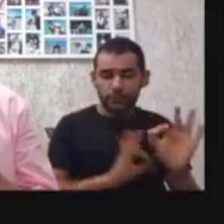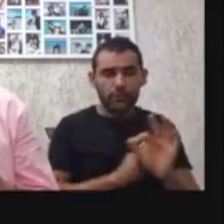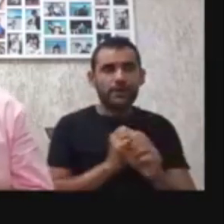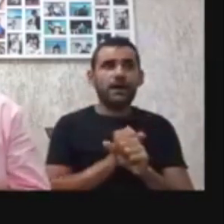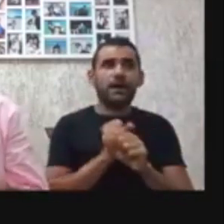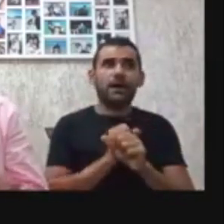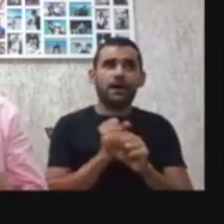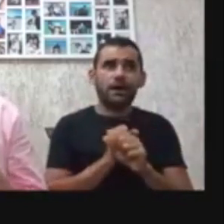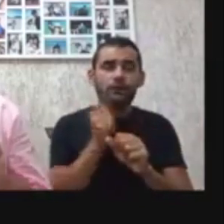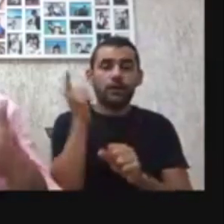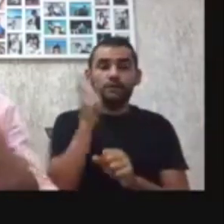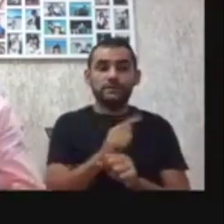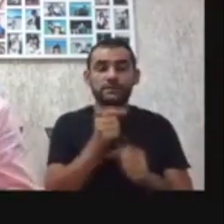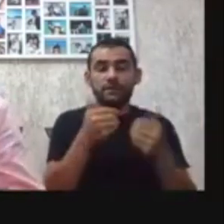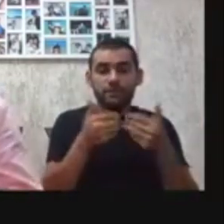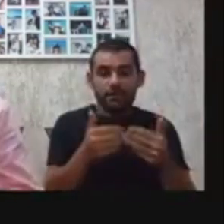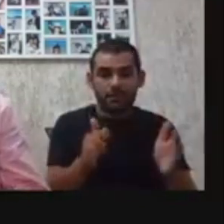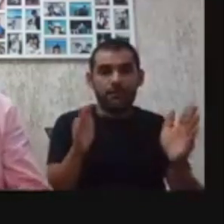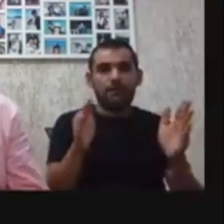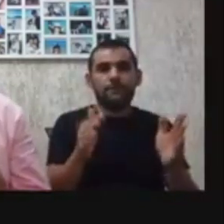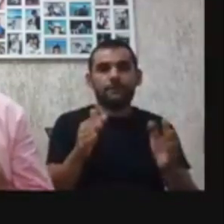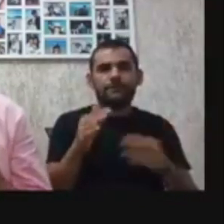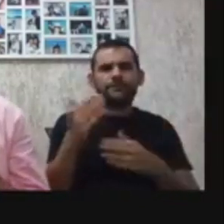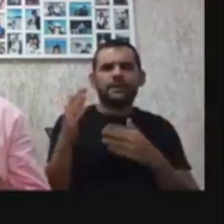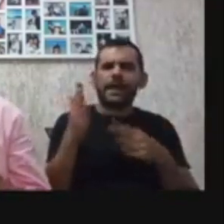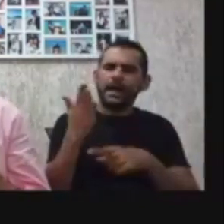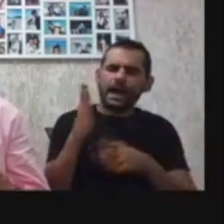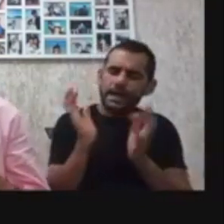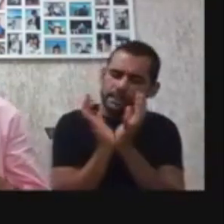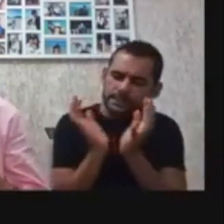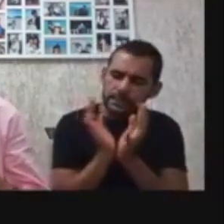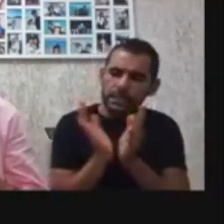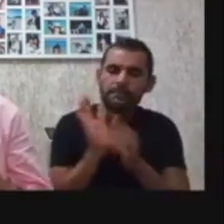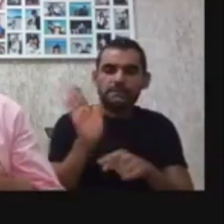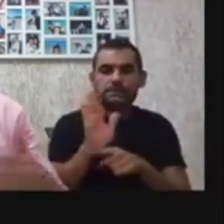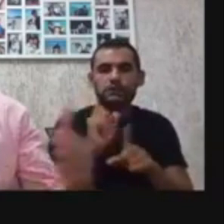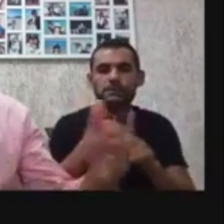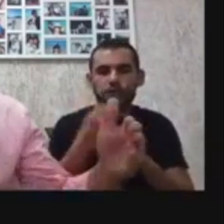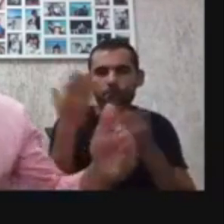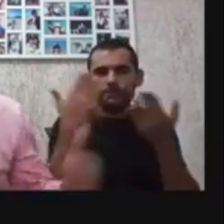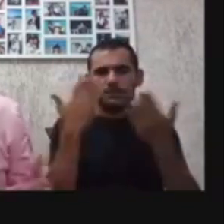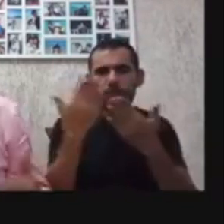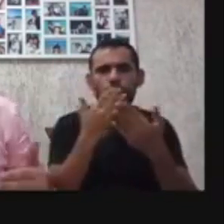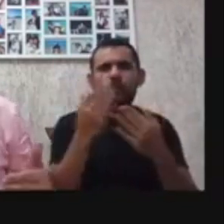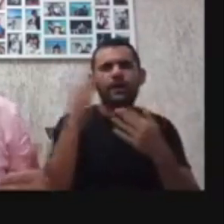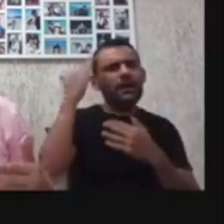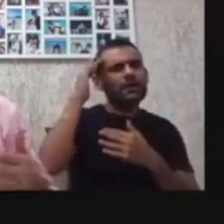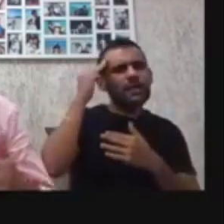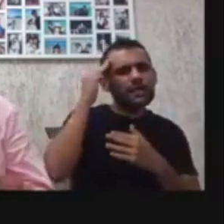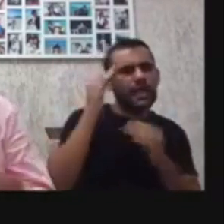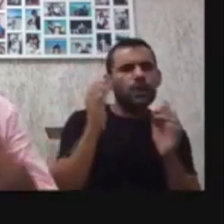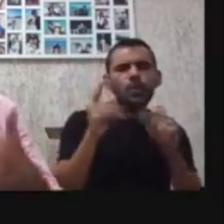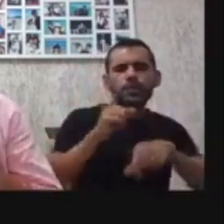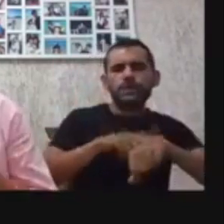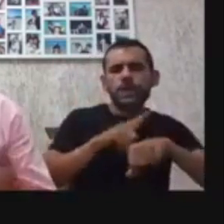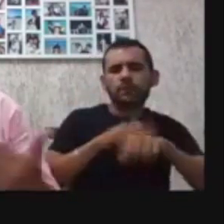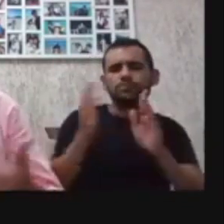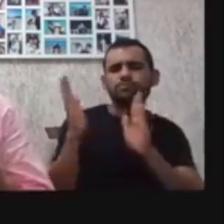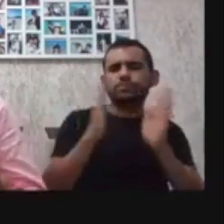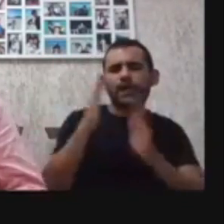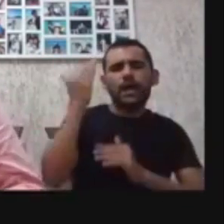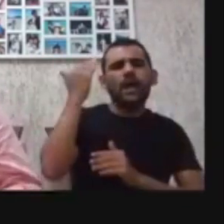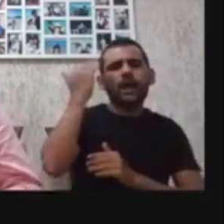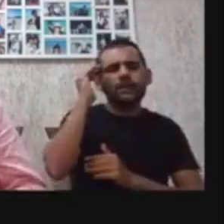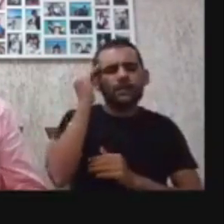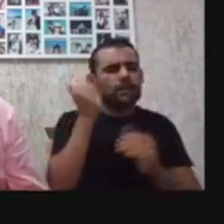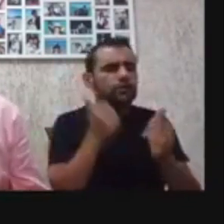equipe multidisciplinar, os psicólogos, assistente social, demora um certo tempo para entender e para estar acompanhando